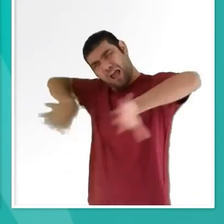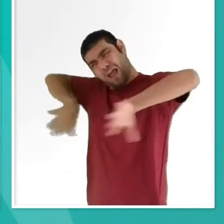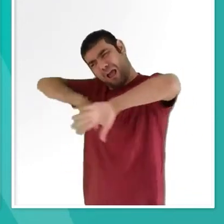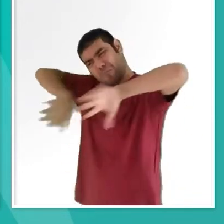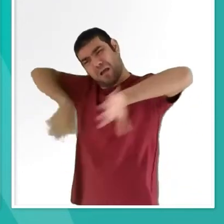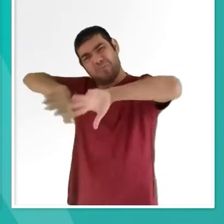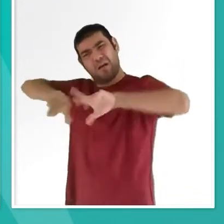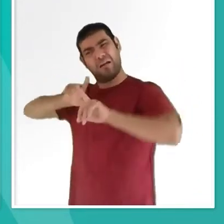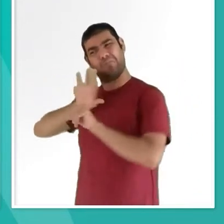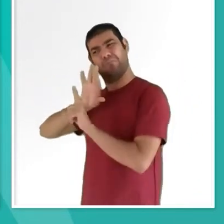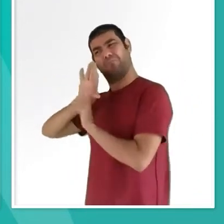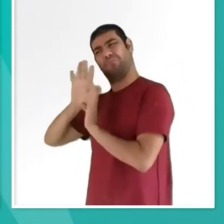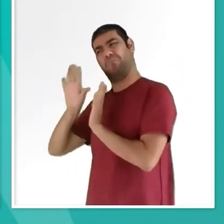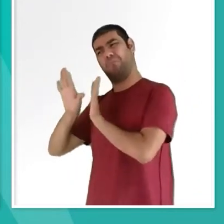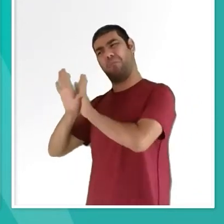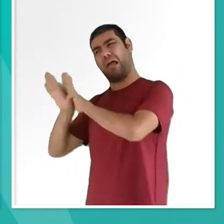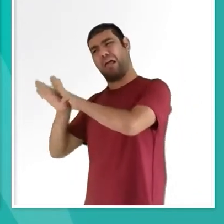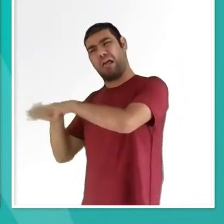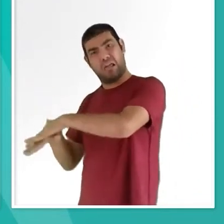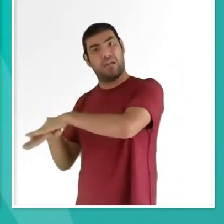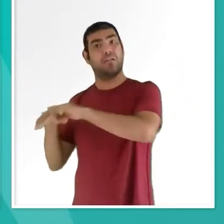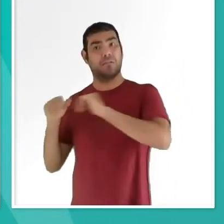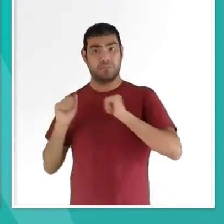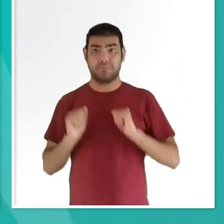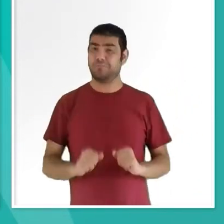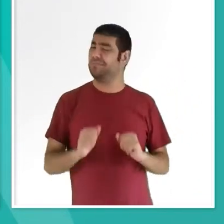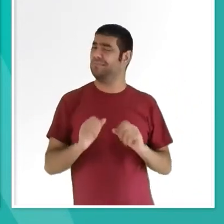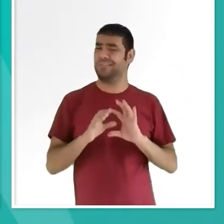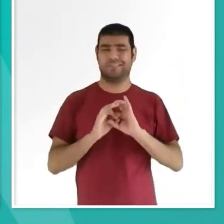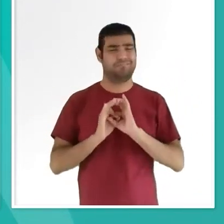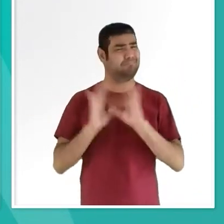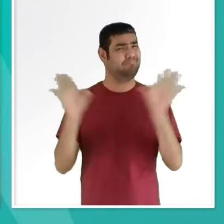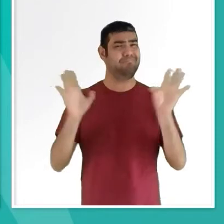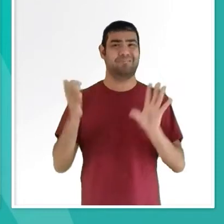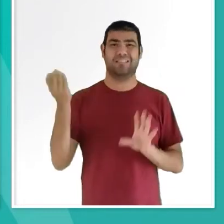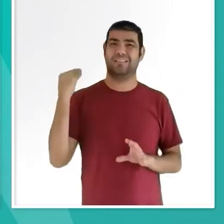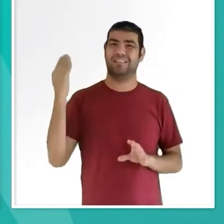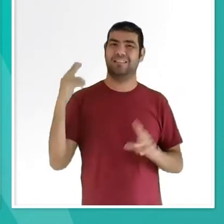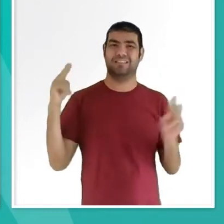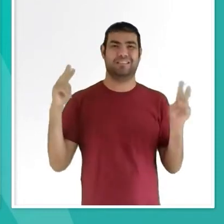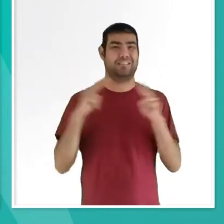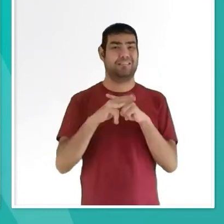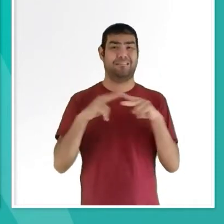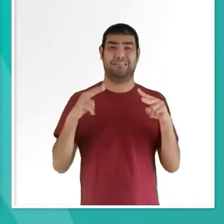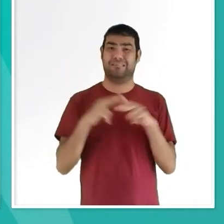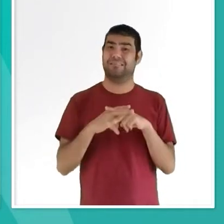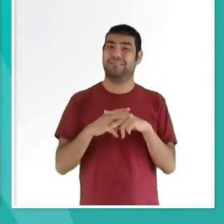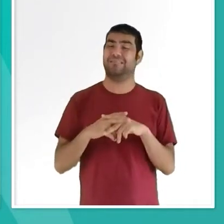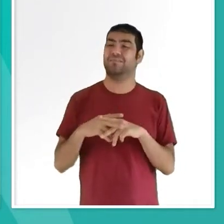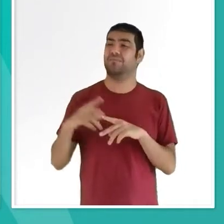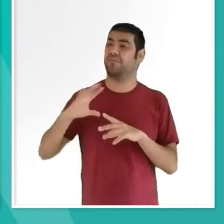né? Então, era permitido todo tipo de agressão física. Para recuperar a bola, o pessoal entrava mesmo